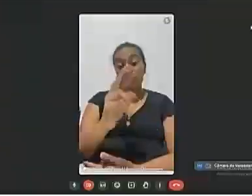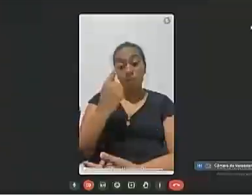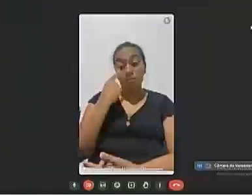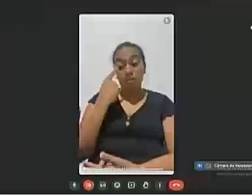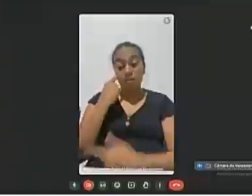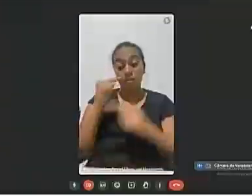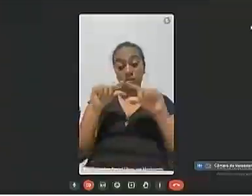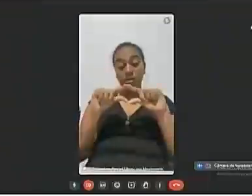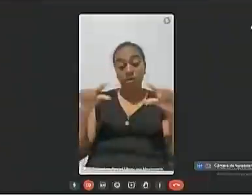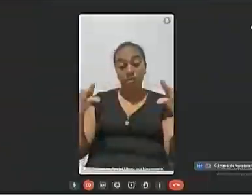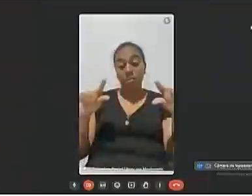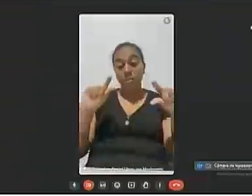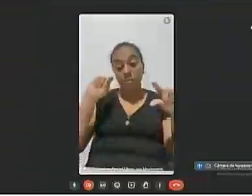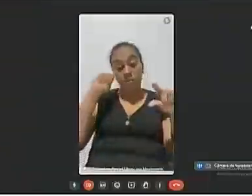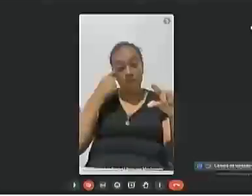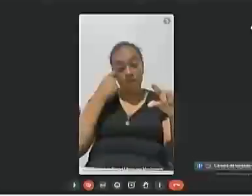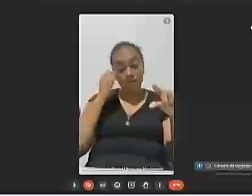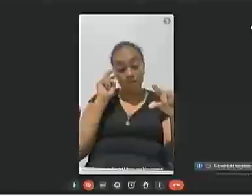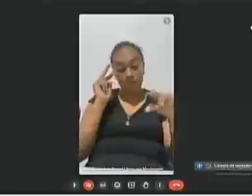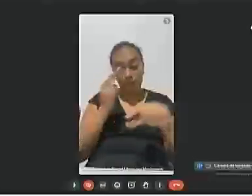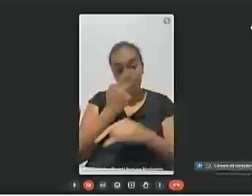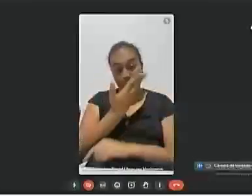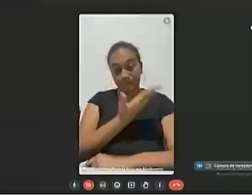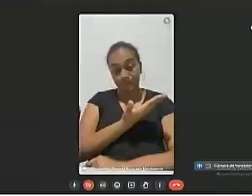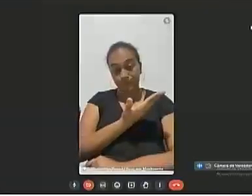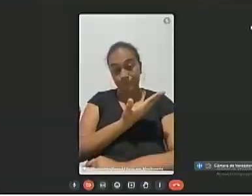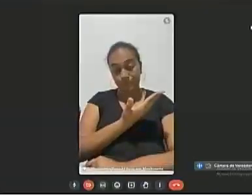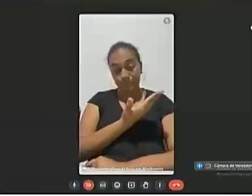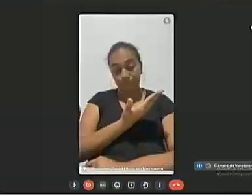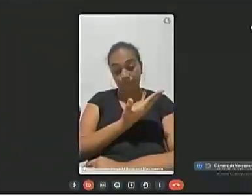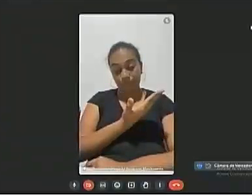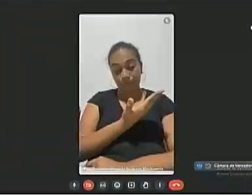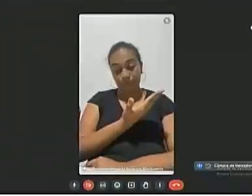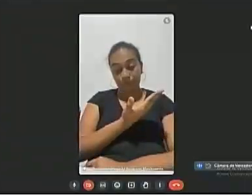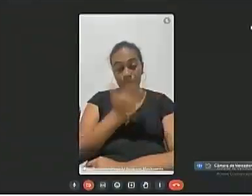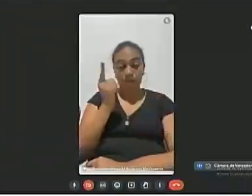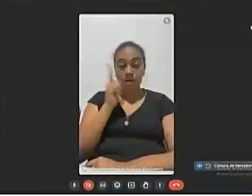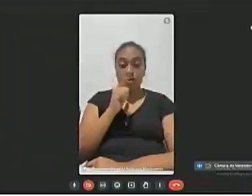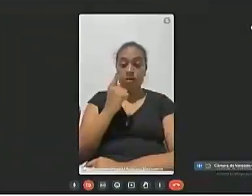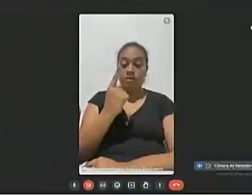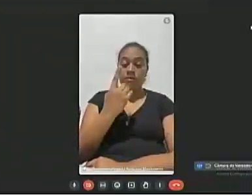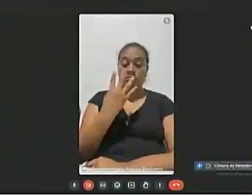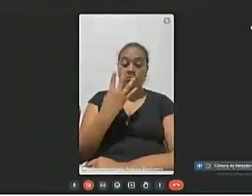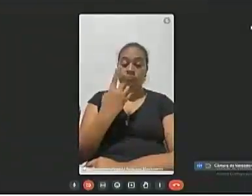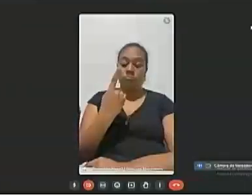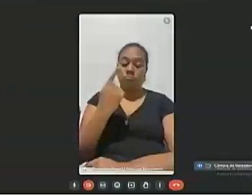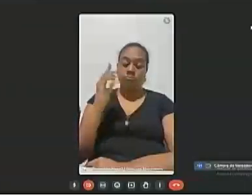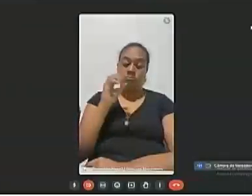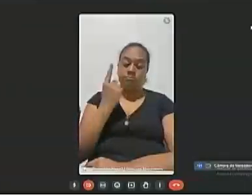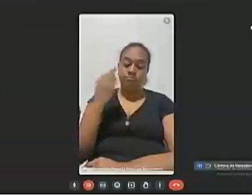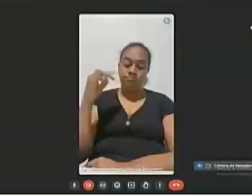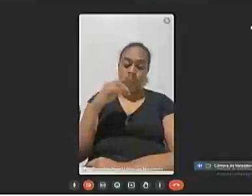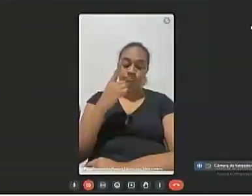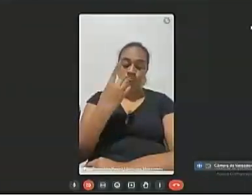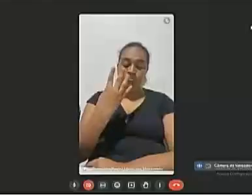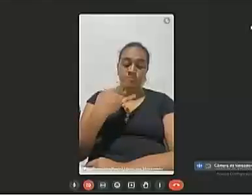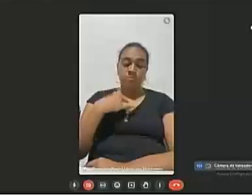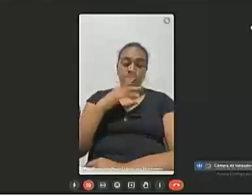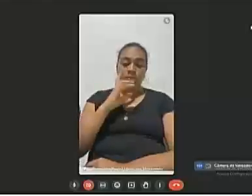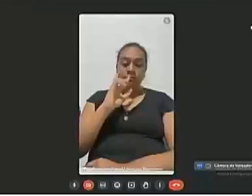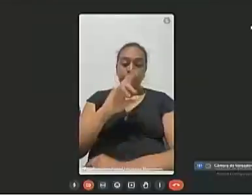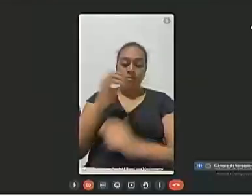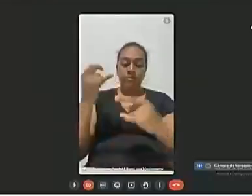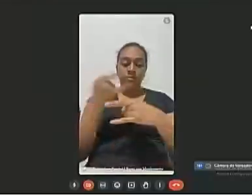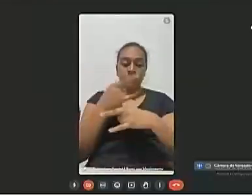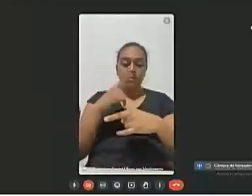aqui, ó. A gente conseguiria rebaixar para a cheia de 83, 1,14 m, que foi, acho que, uma solução que se falou aqui nas lives, etc.,